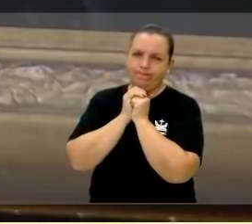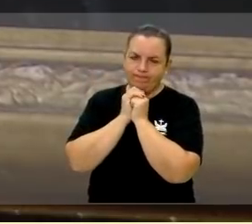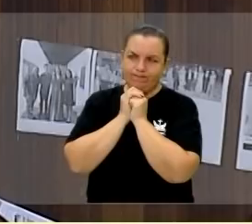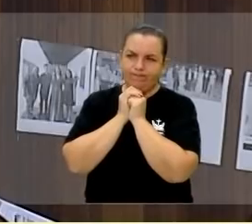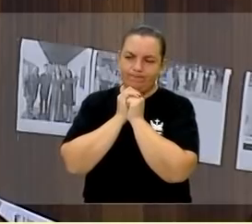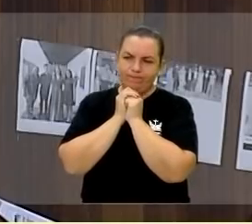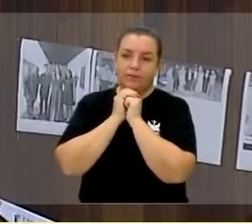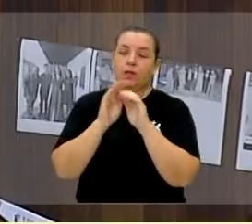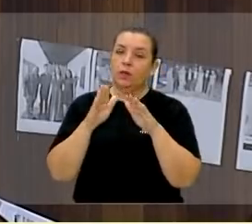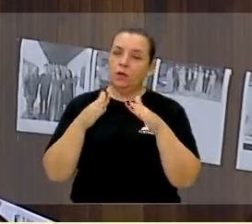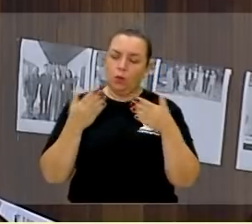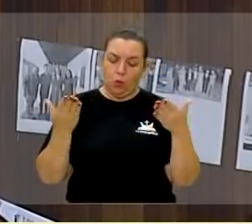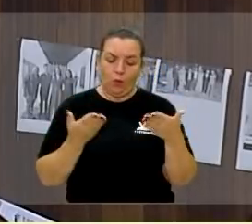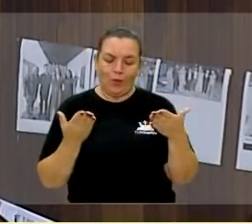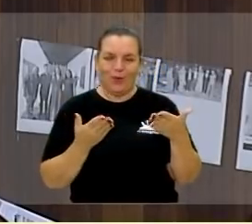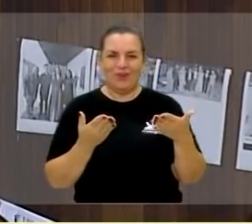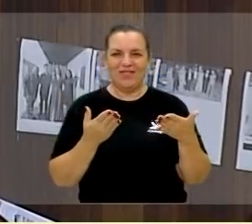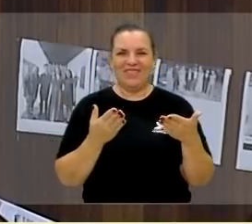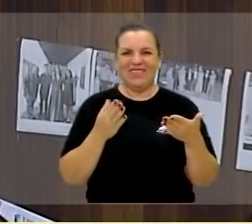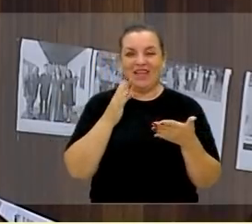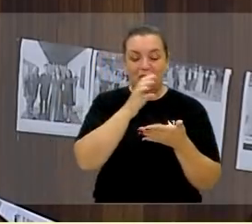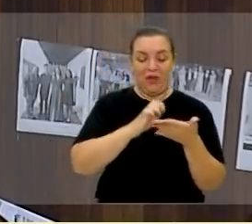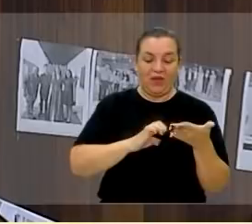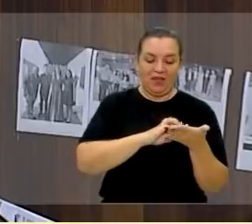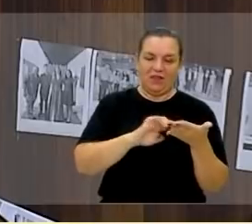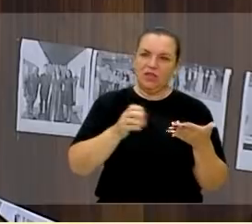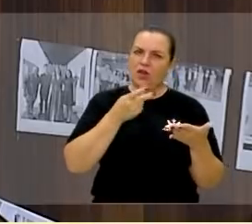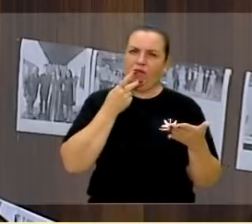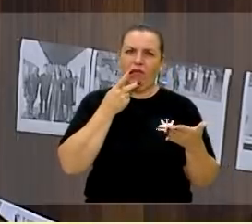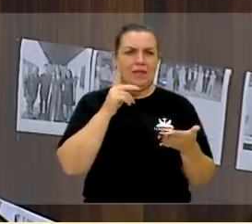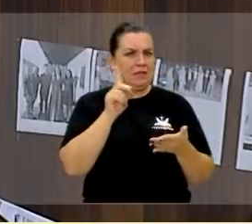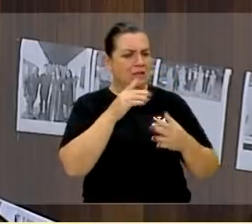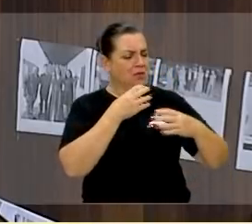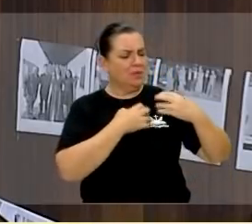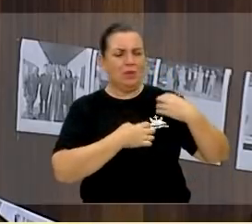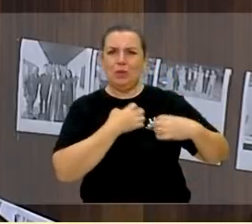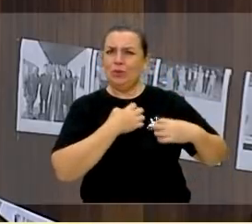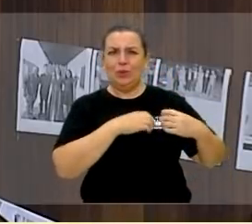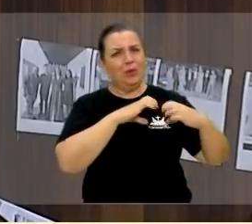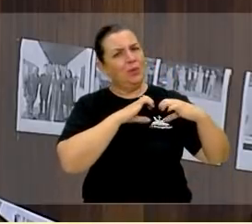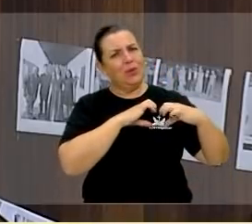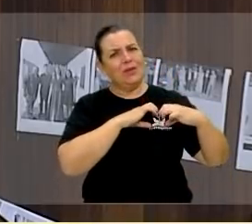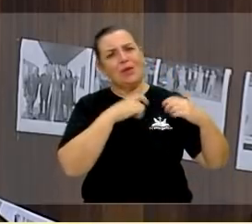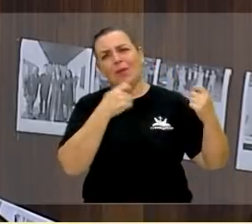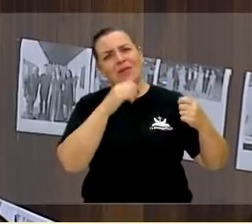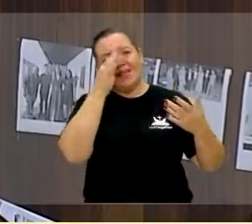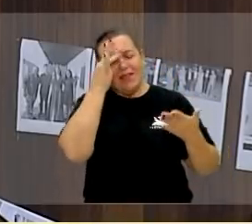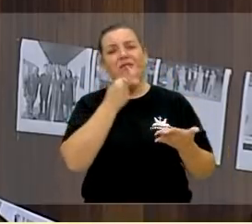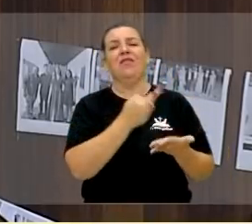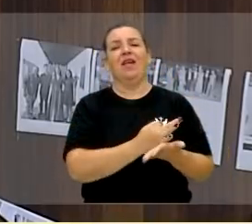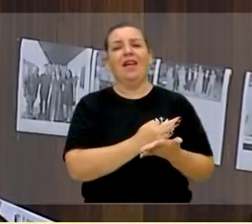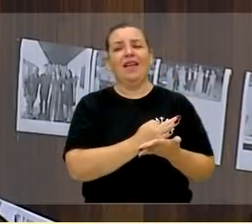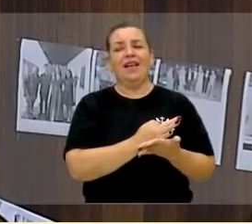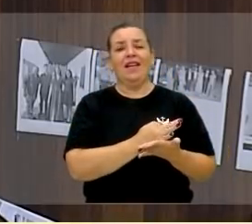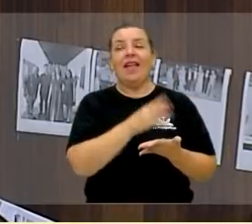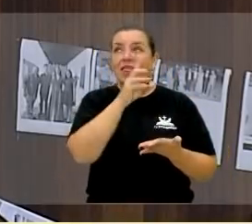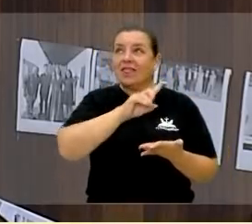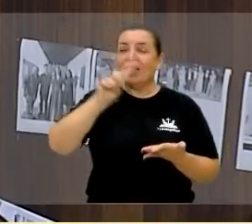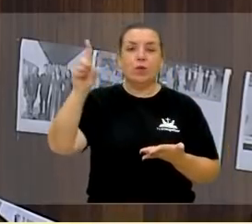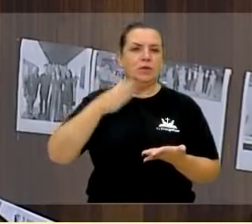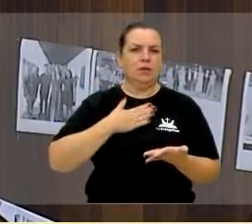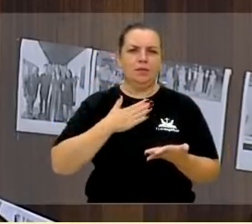E quando hoje o Evangelho diz: não se perturbe o coração, tendes fé em Deus, em